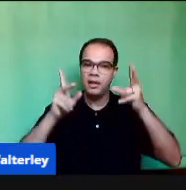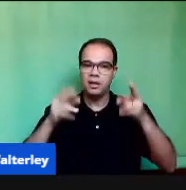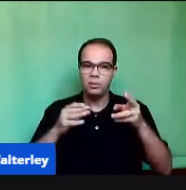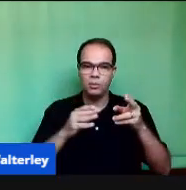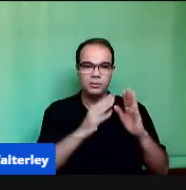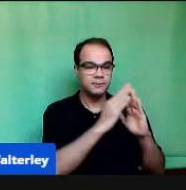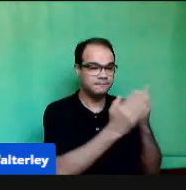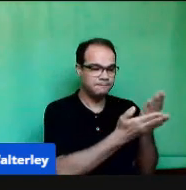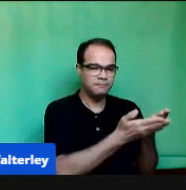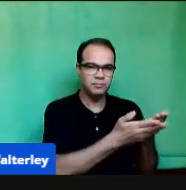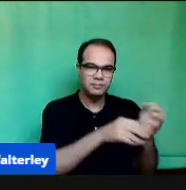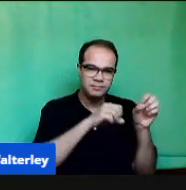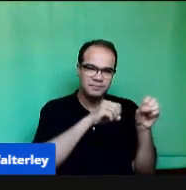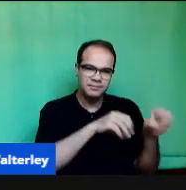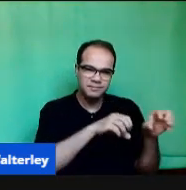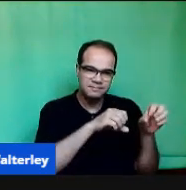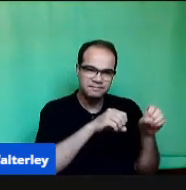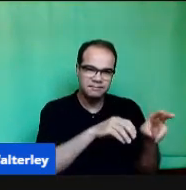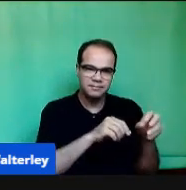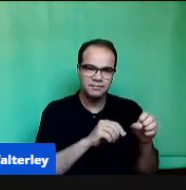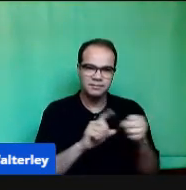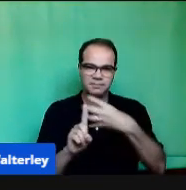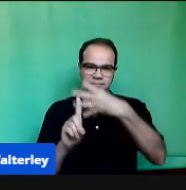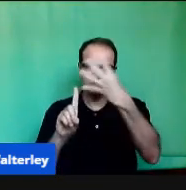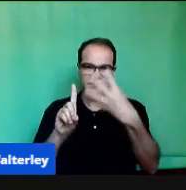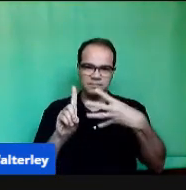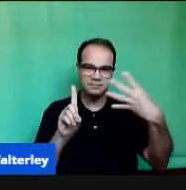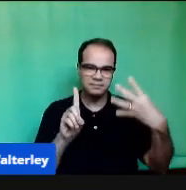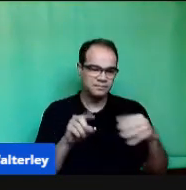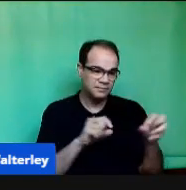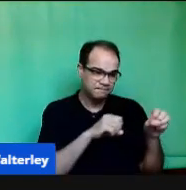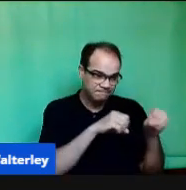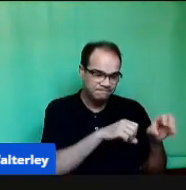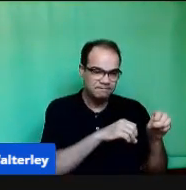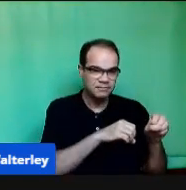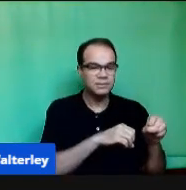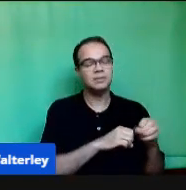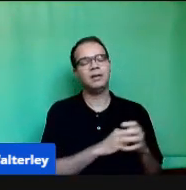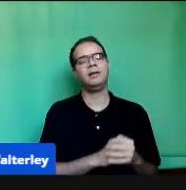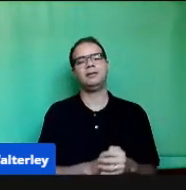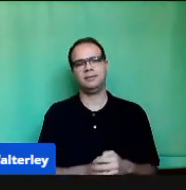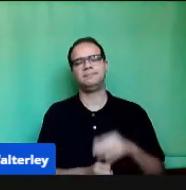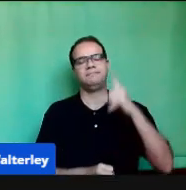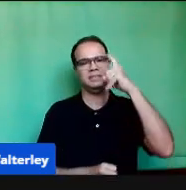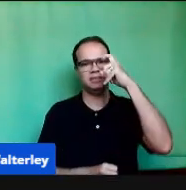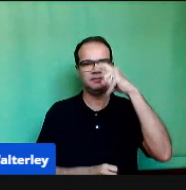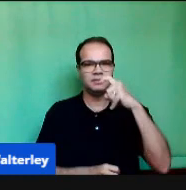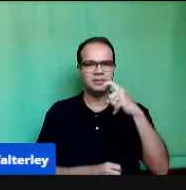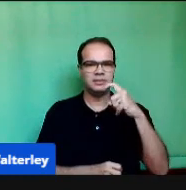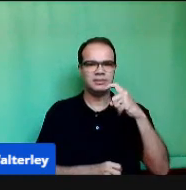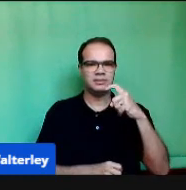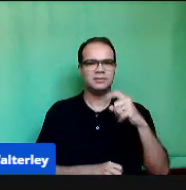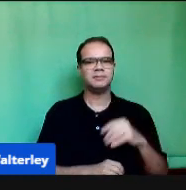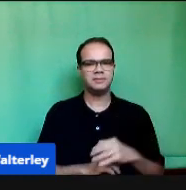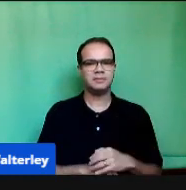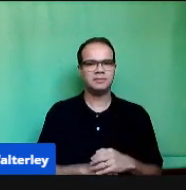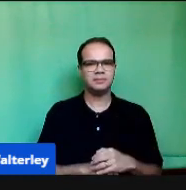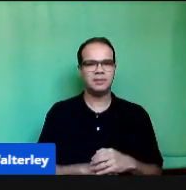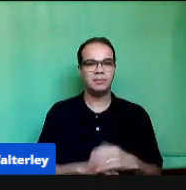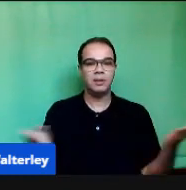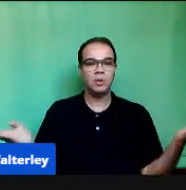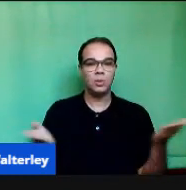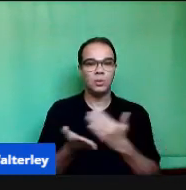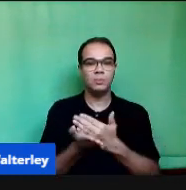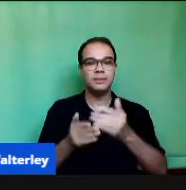é fundamental. Nós estamos num mês privilegiado para a discussão